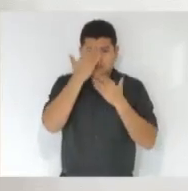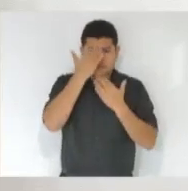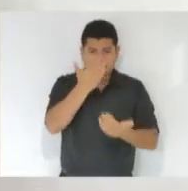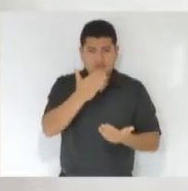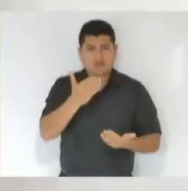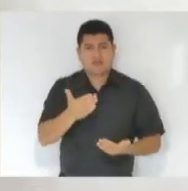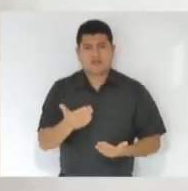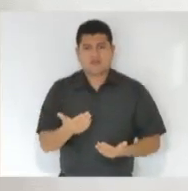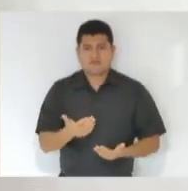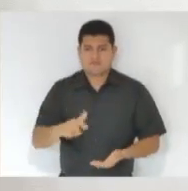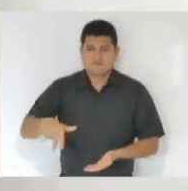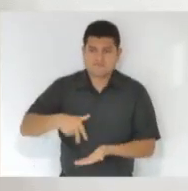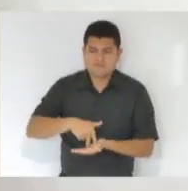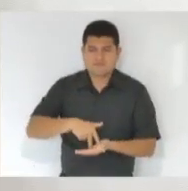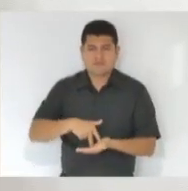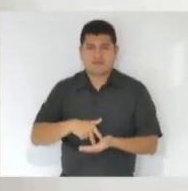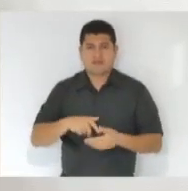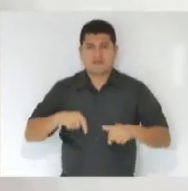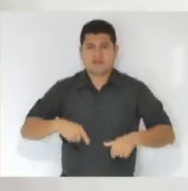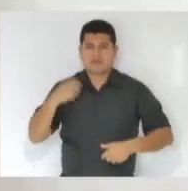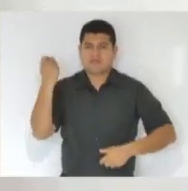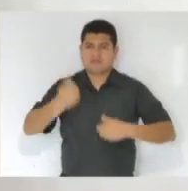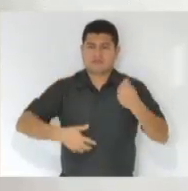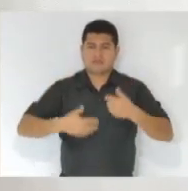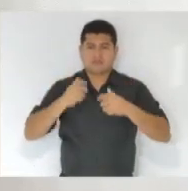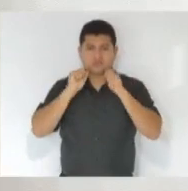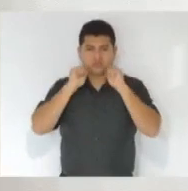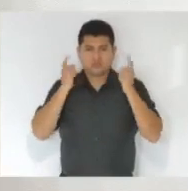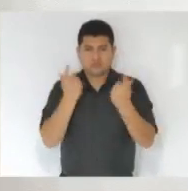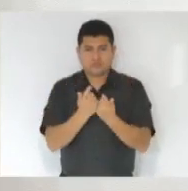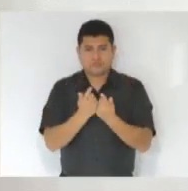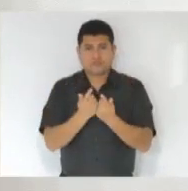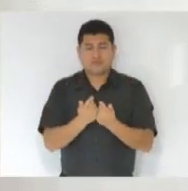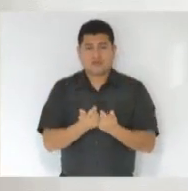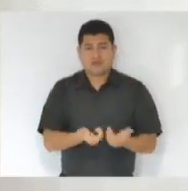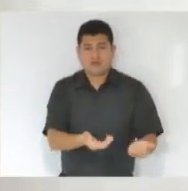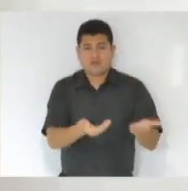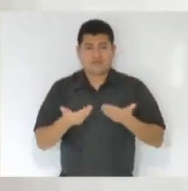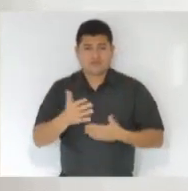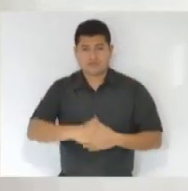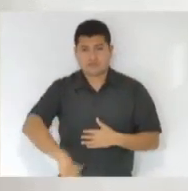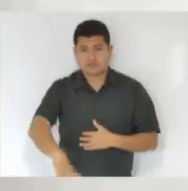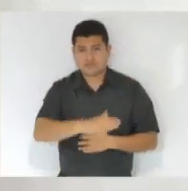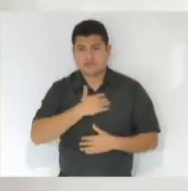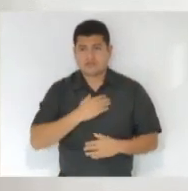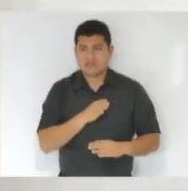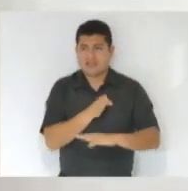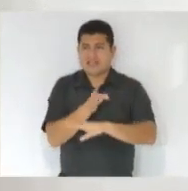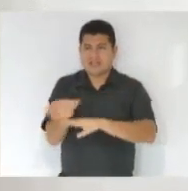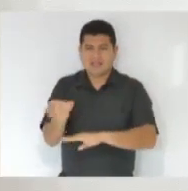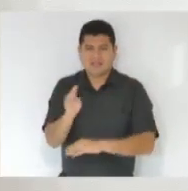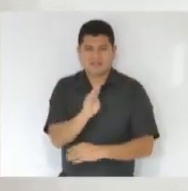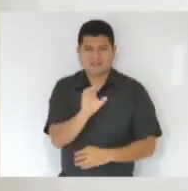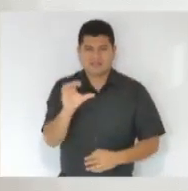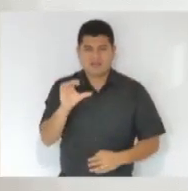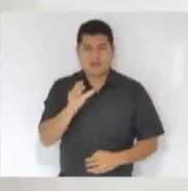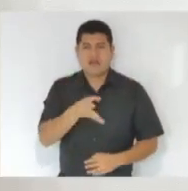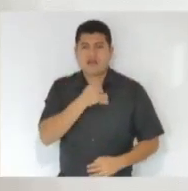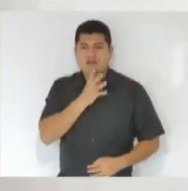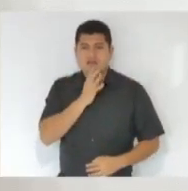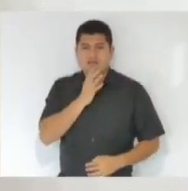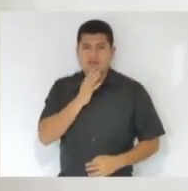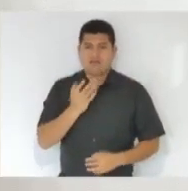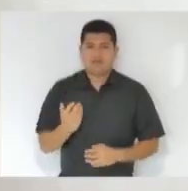agradeço o espaço, agradeço por estar aqui na Assembleia Legislativa e convido a todos a irem em Balneário Camboriú e a conhecer o